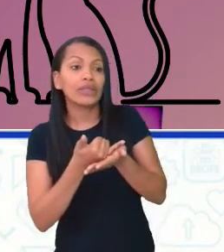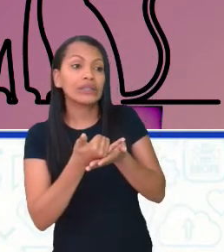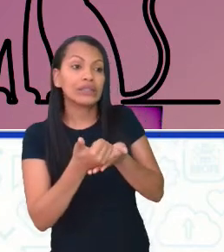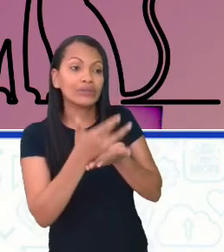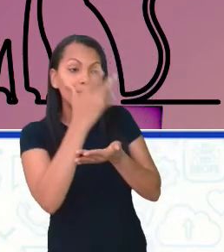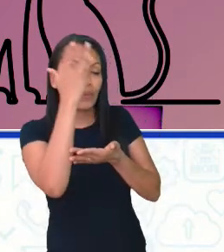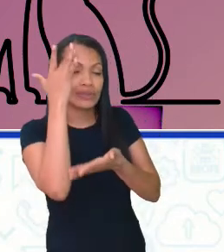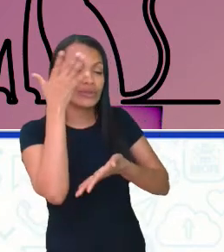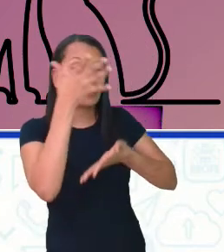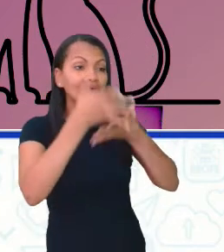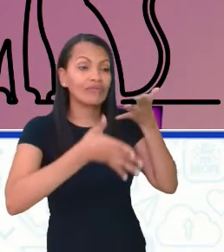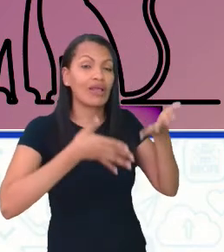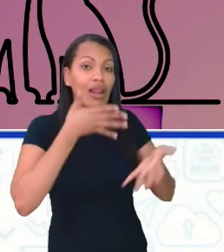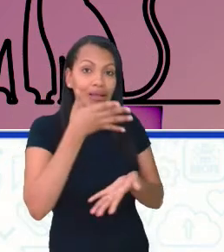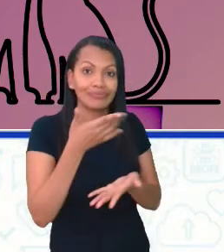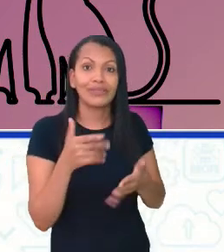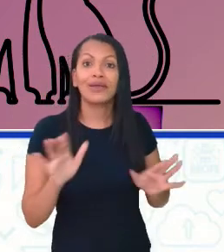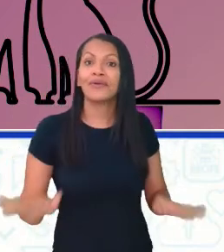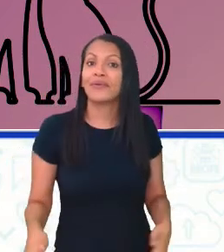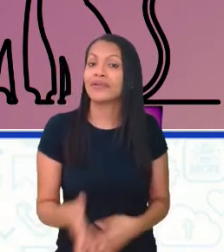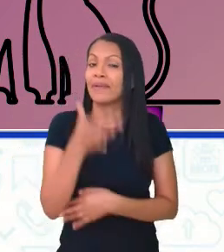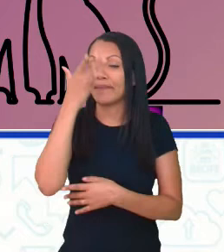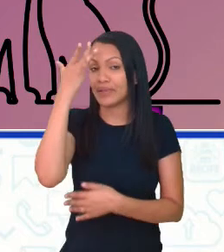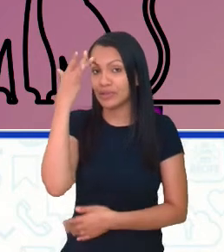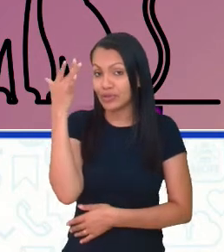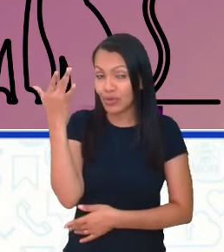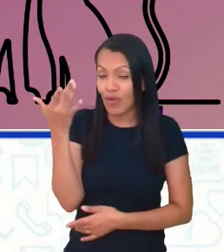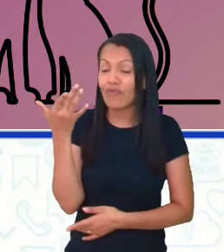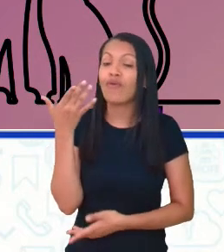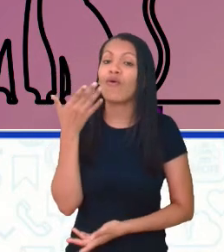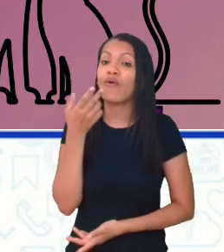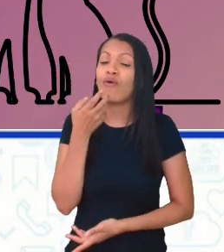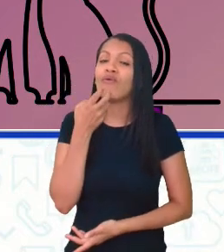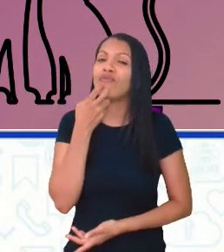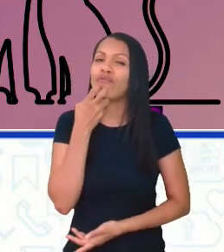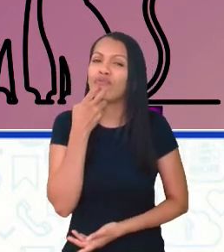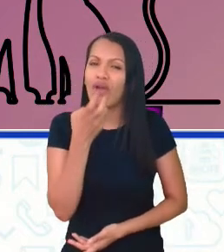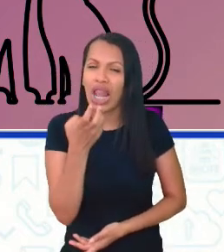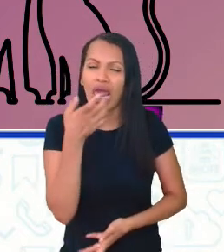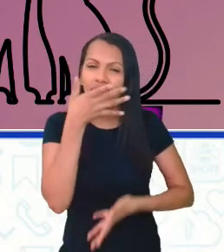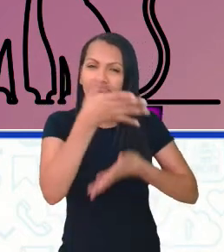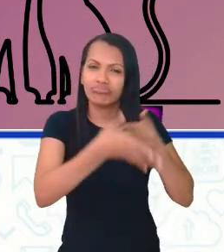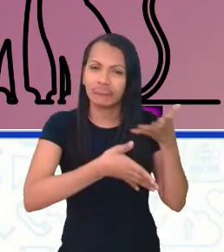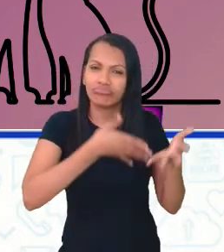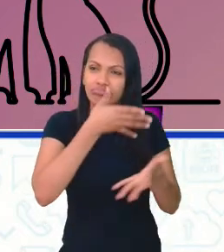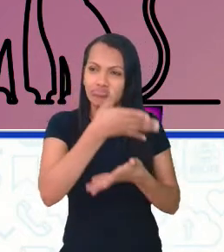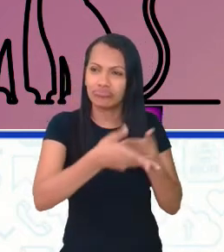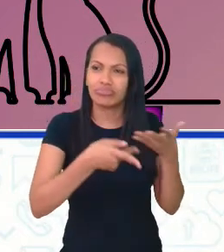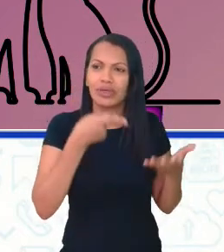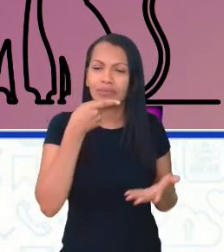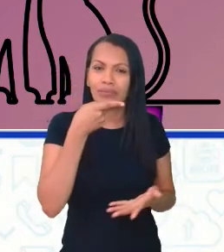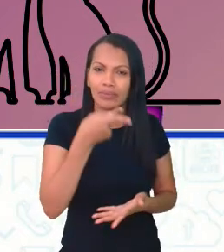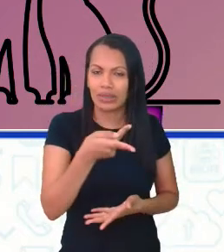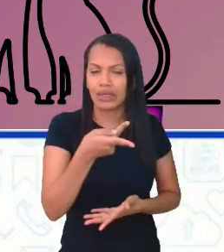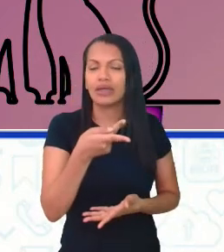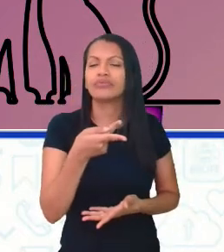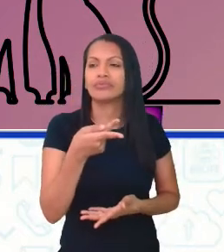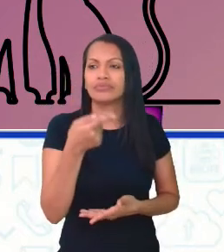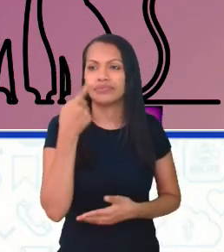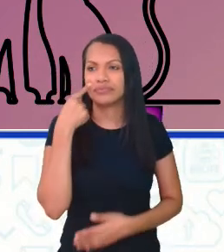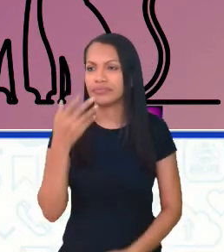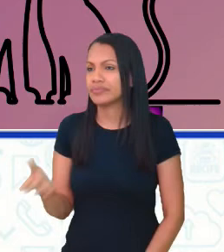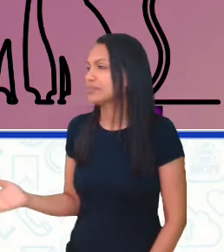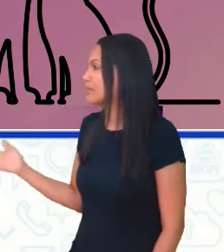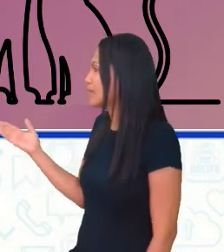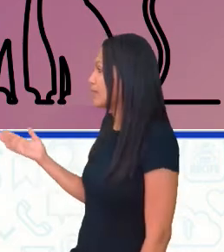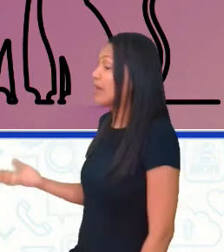for falar alguma coisa, essa sinalização precisa vir com os 2 pontos. Ó, aqui tem, ó, cachorro pai, 2 pontos.